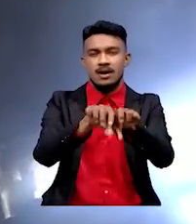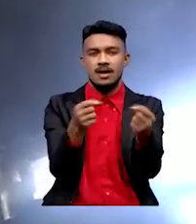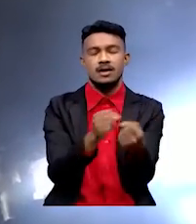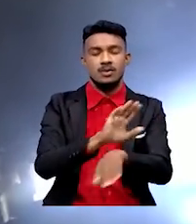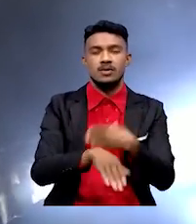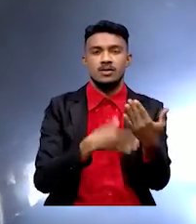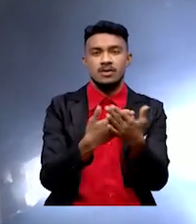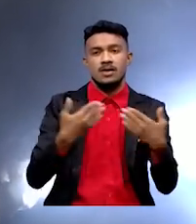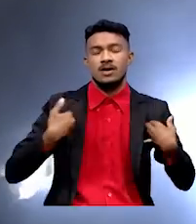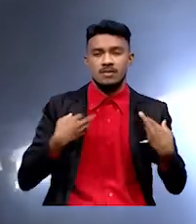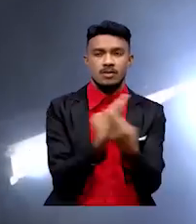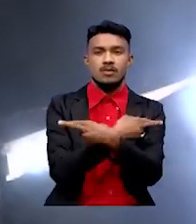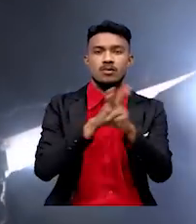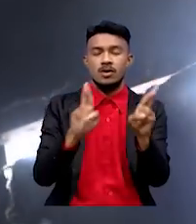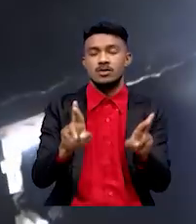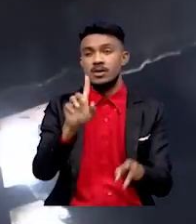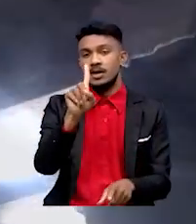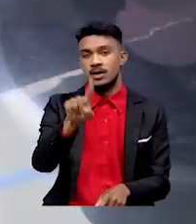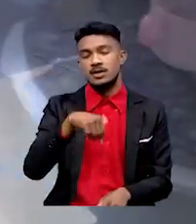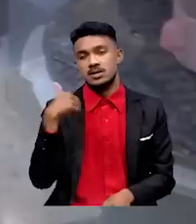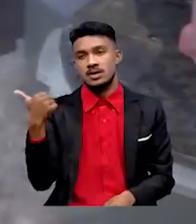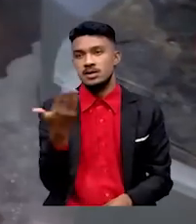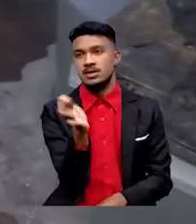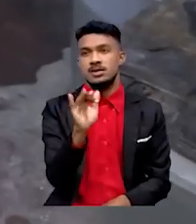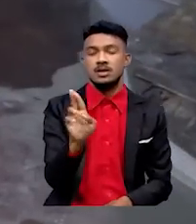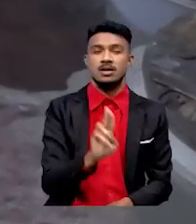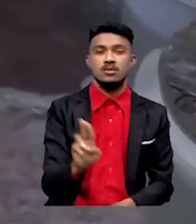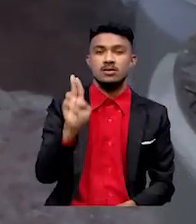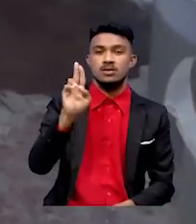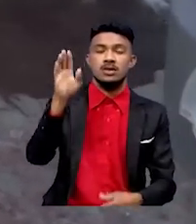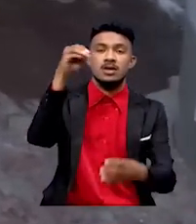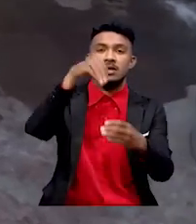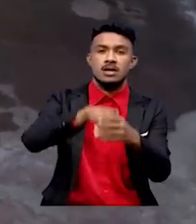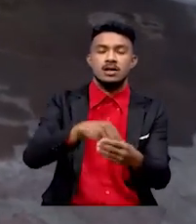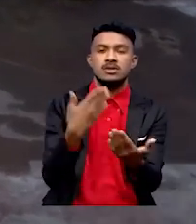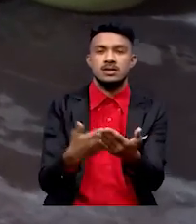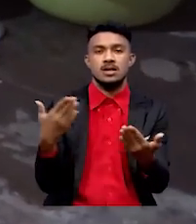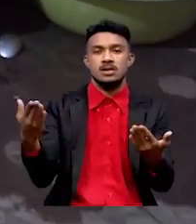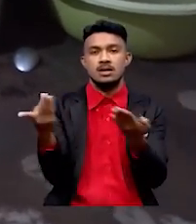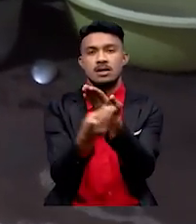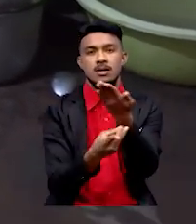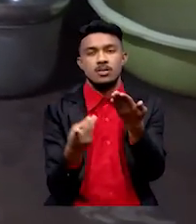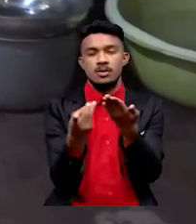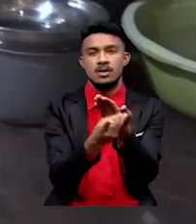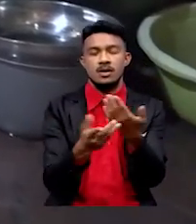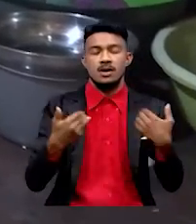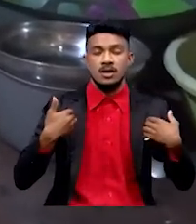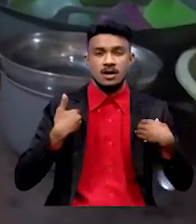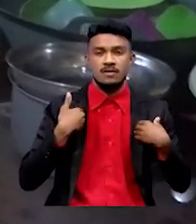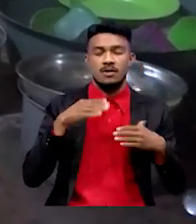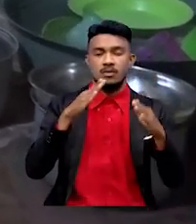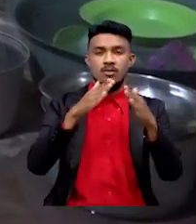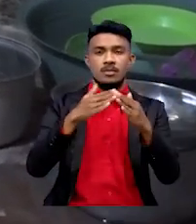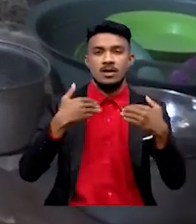E a quarto ida selo, sira usa, horitau se sanda por nia. E a uma refere,